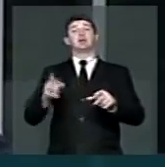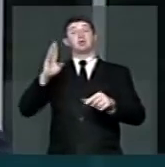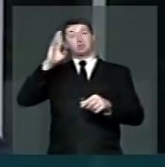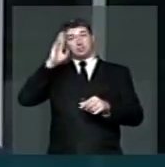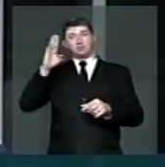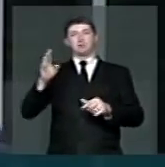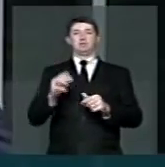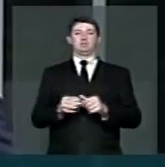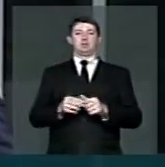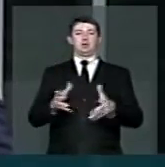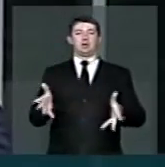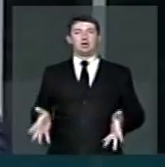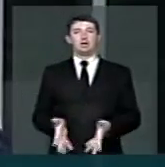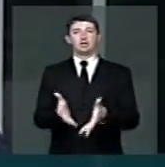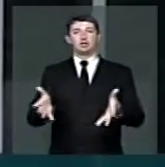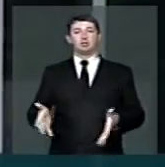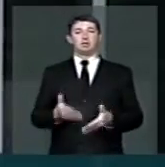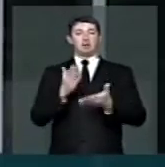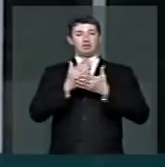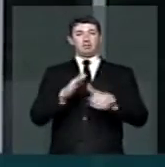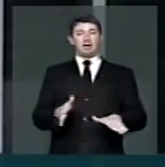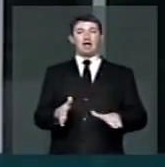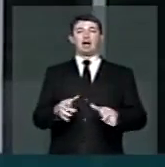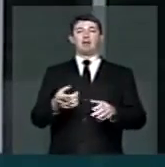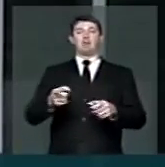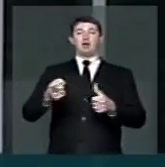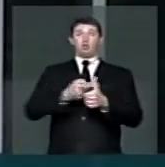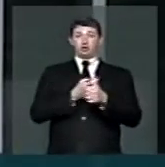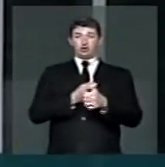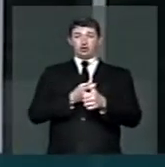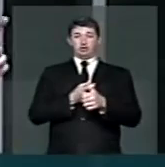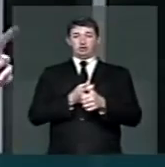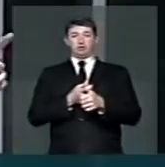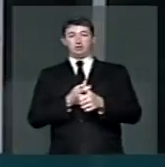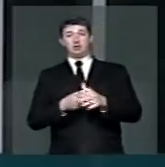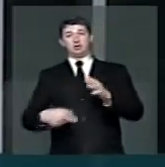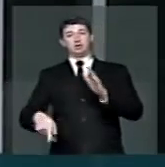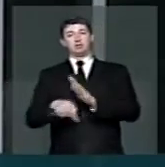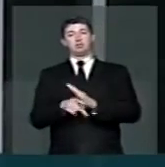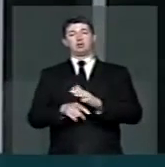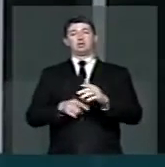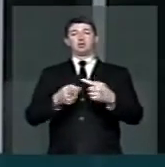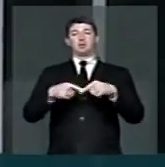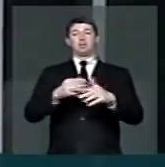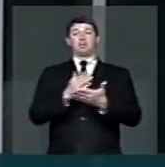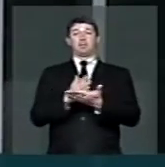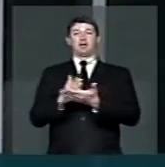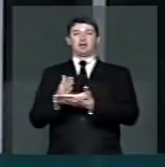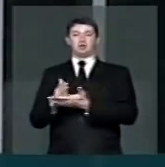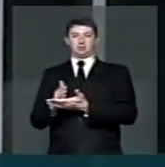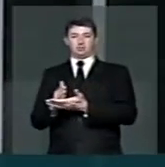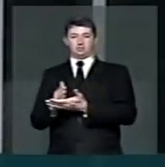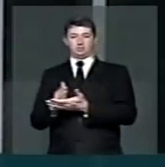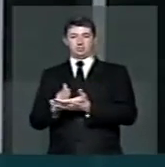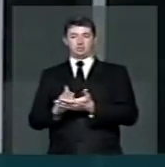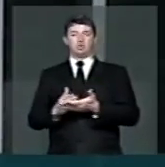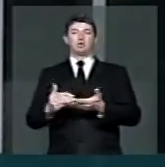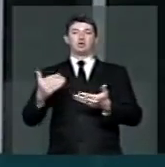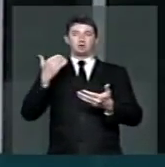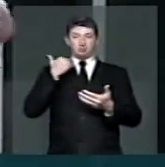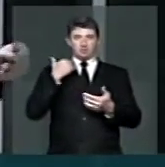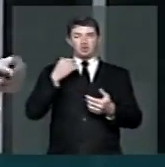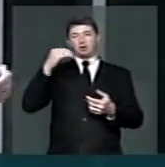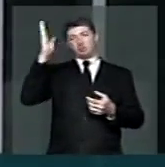medidas de estímulo à liquidação ou regularização de dívidas originárias e operações de crédito a agências bancárias